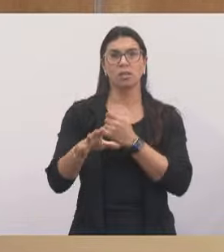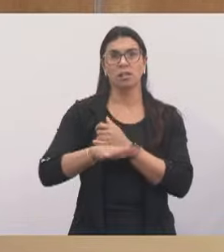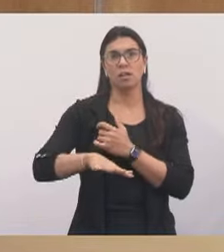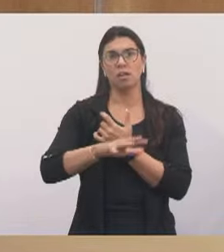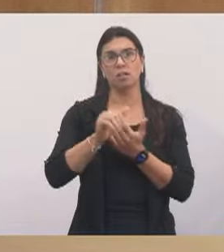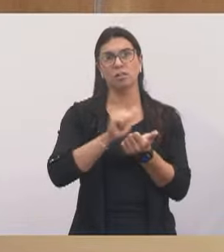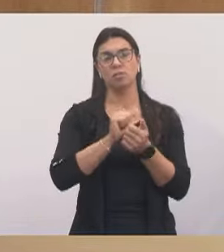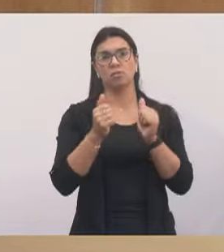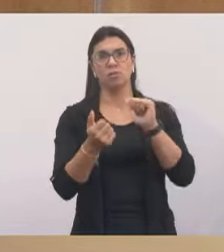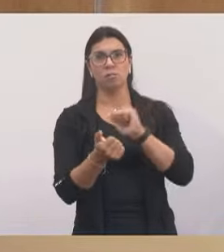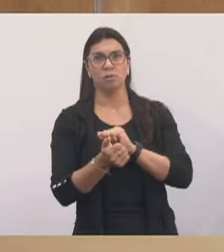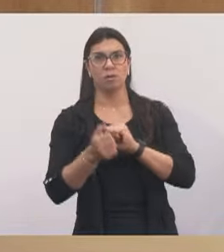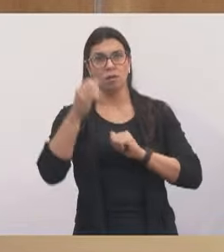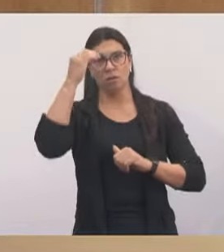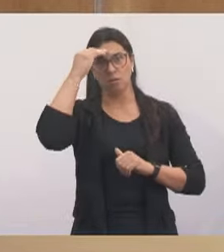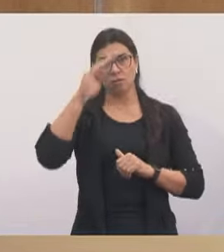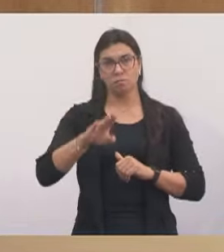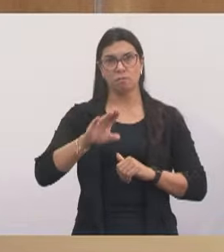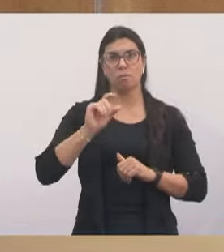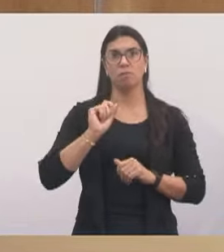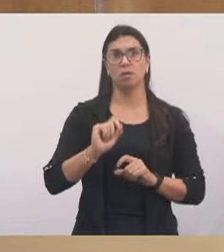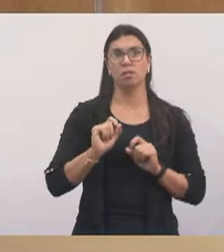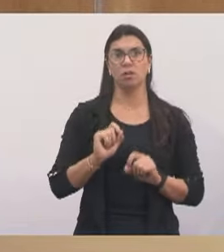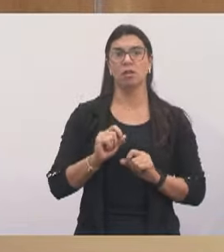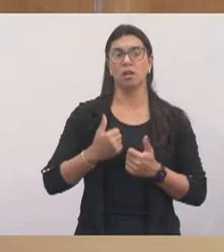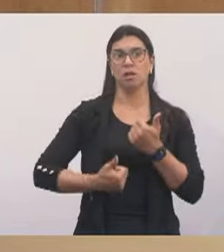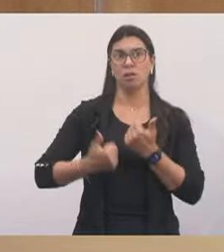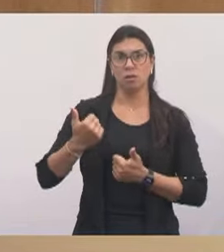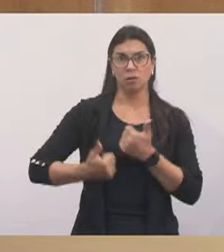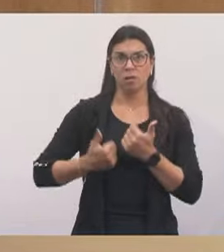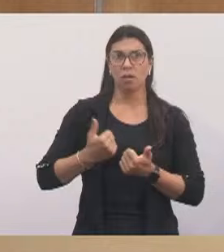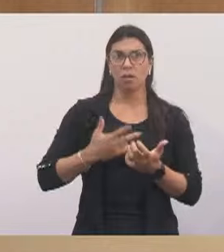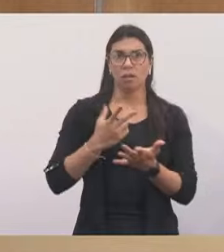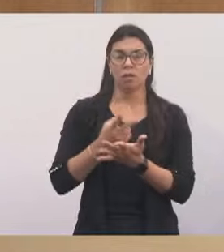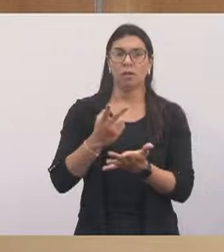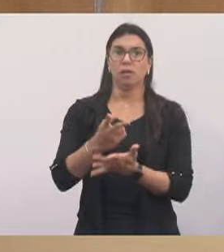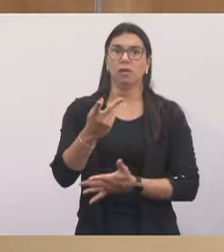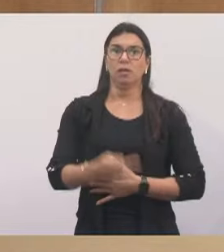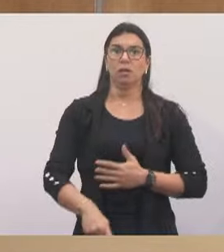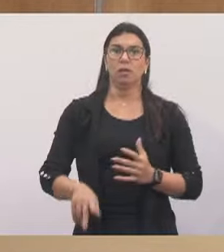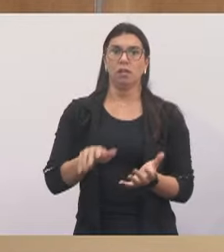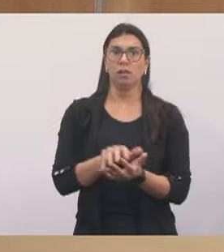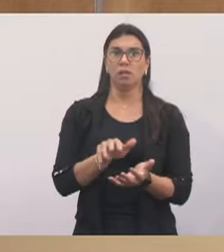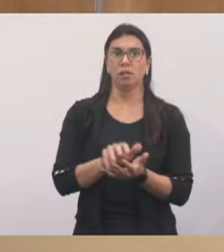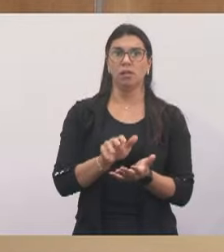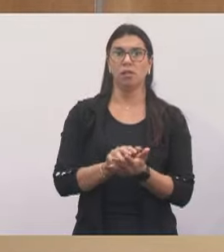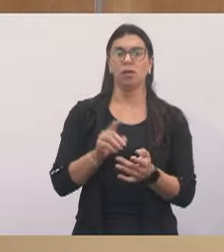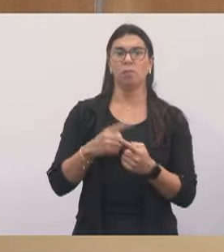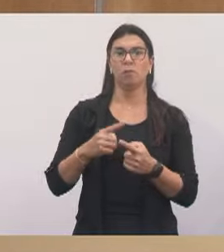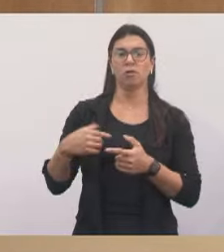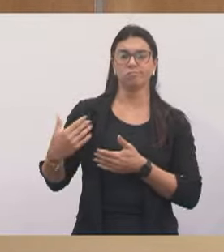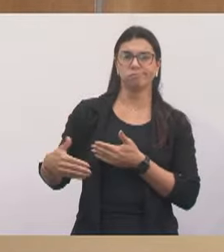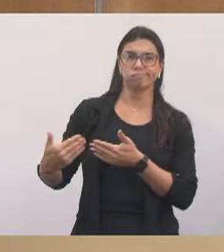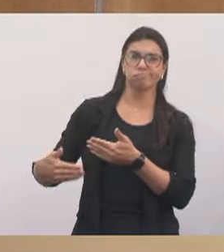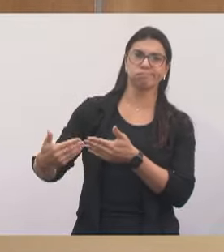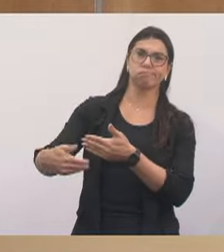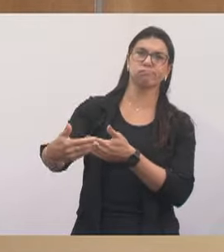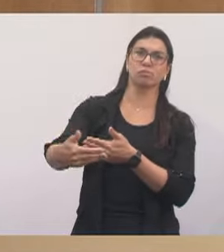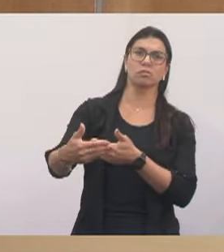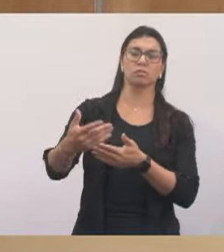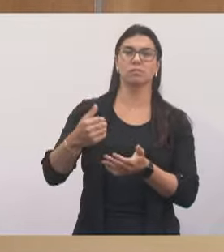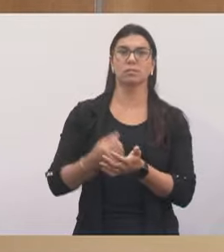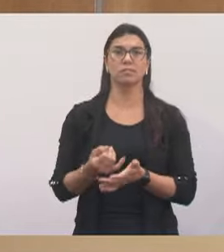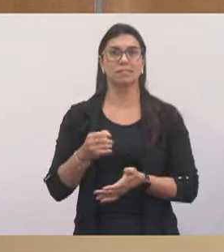esporte, principalmente nesse caso o futebol, prevaleça na cidade. Porque ao longo do tempo, se a gente não consegue